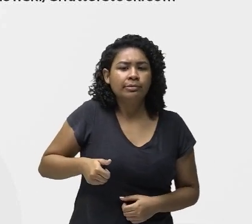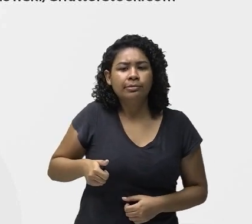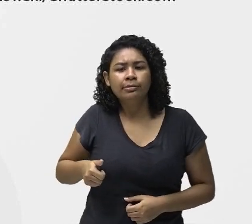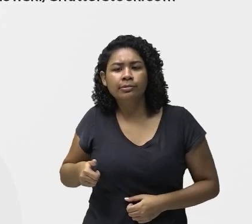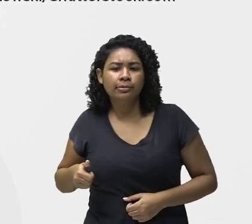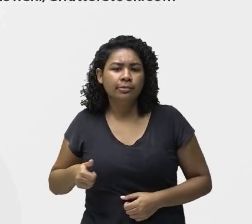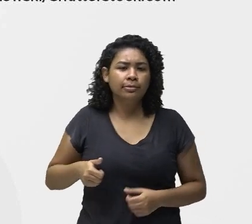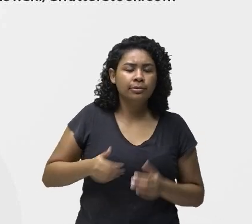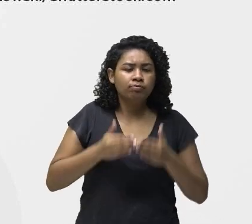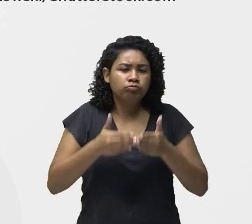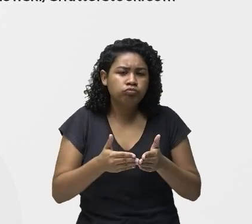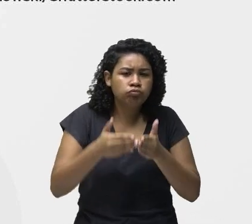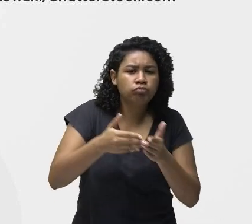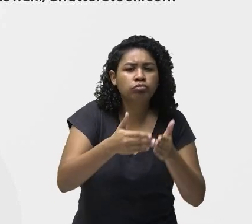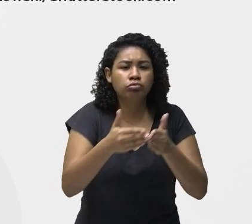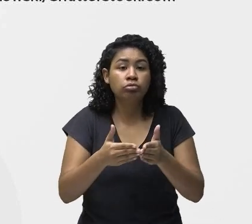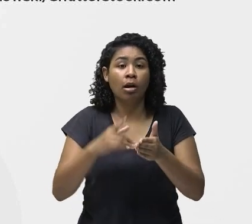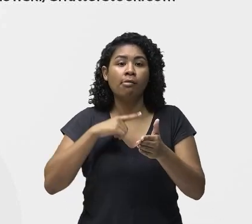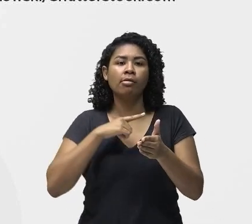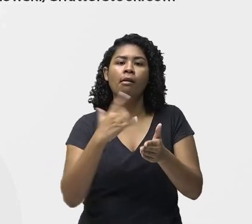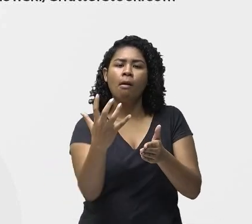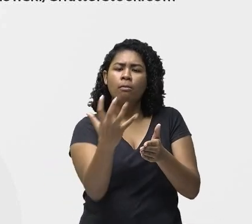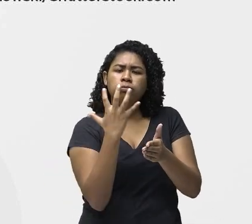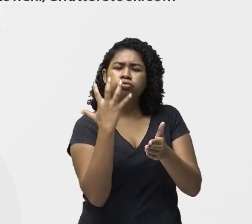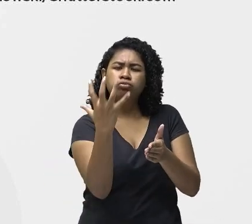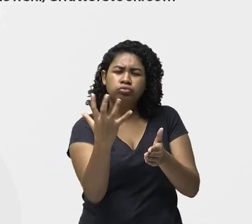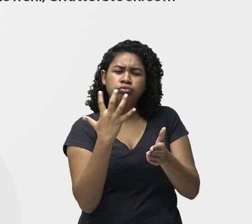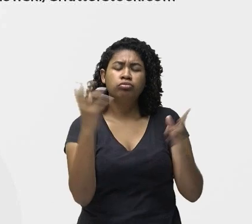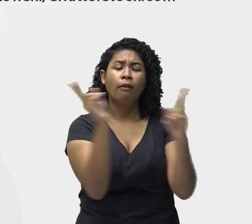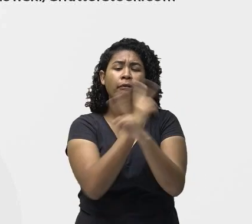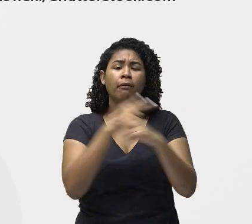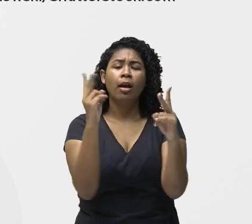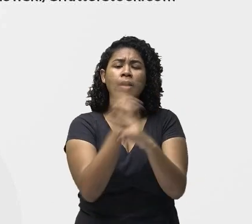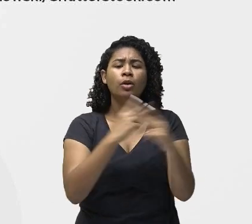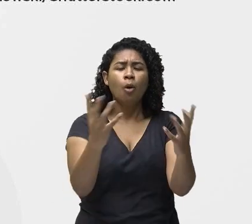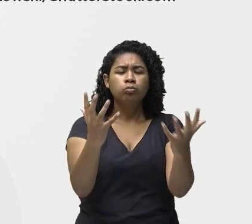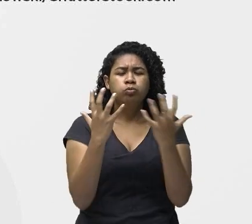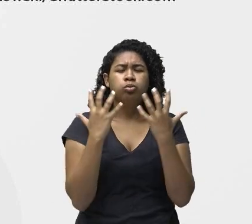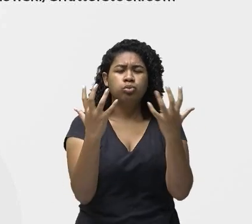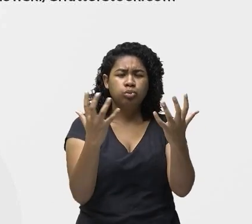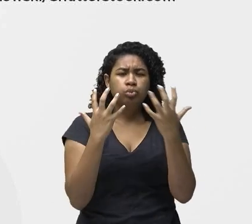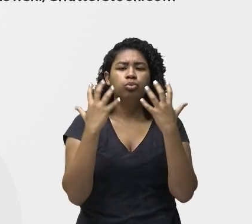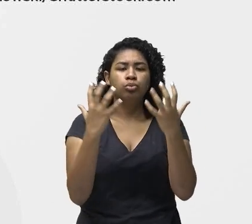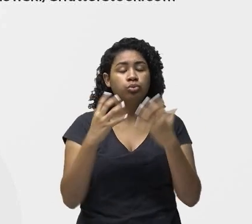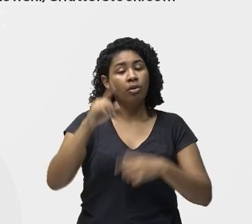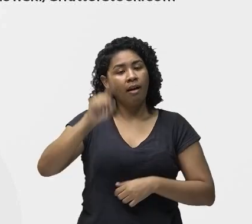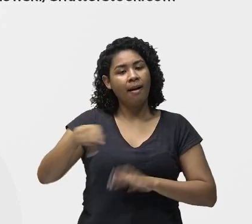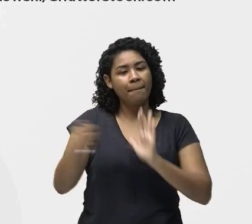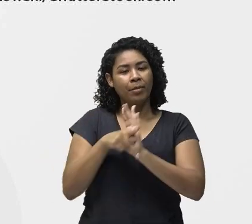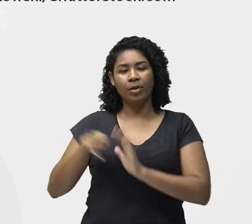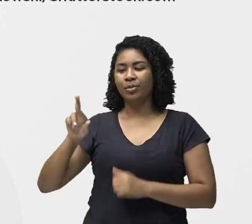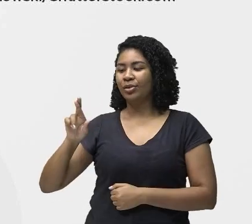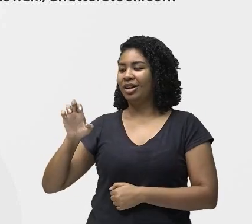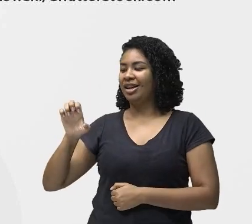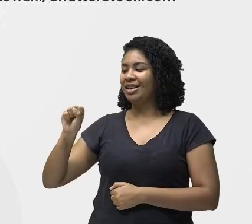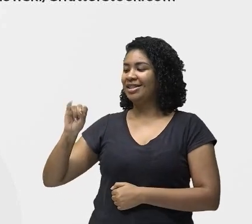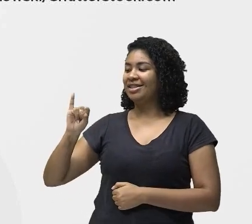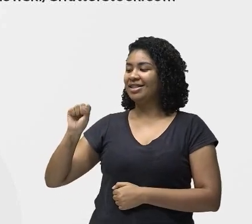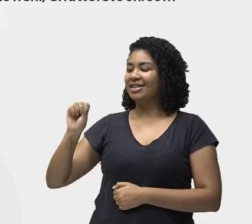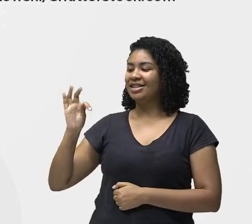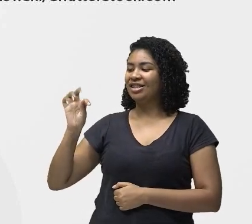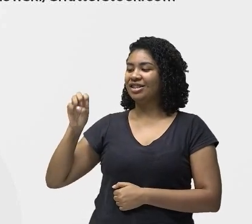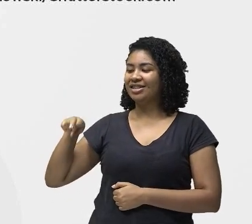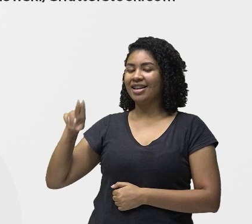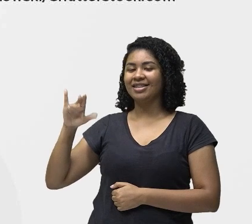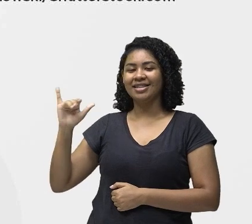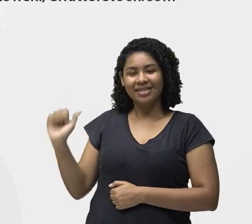do ar. Então, há sim uma força que te segura, é a resistência do ar que você vai quebrando quando